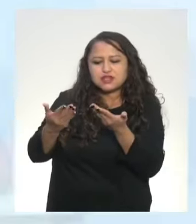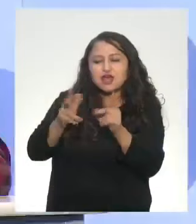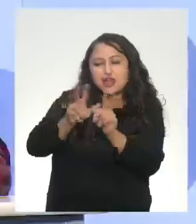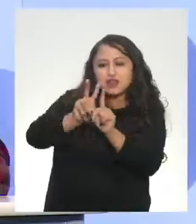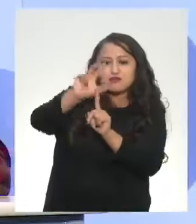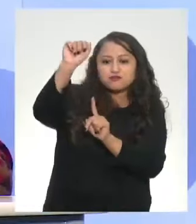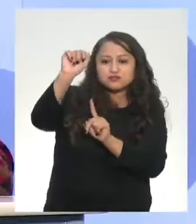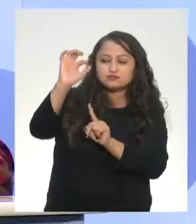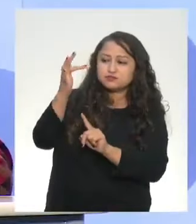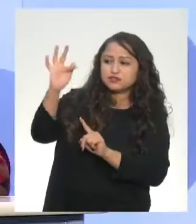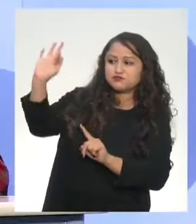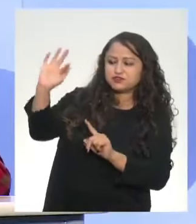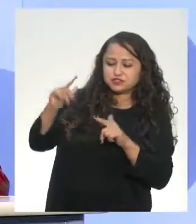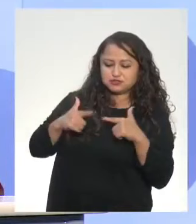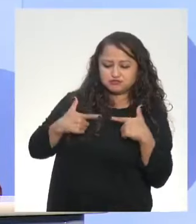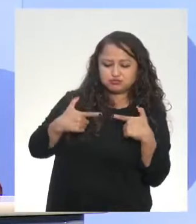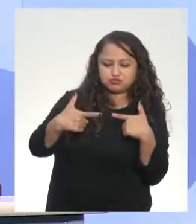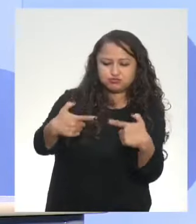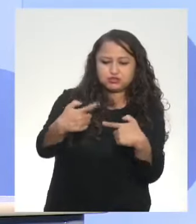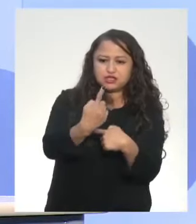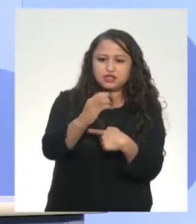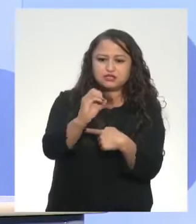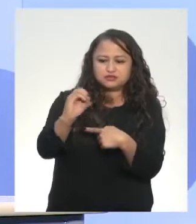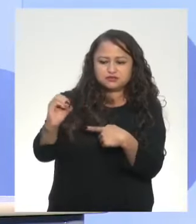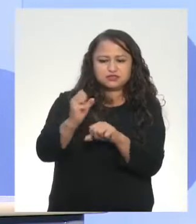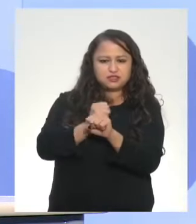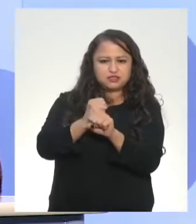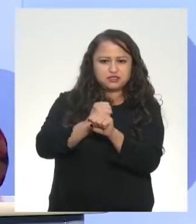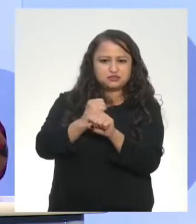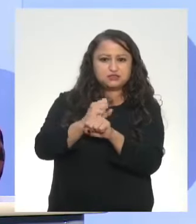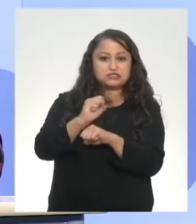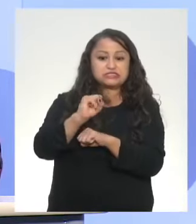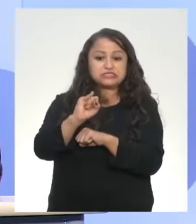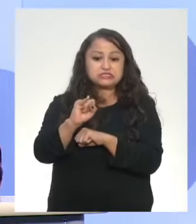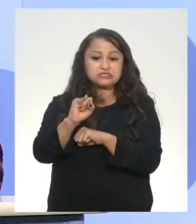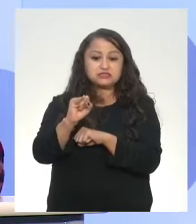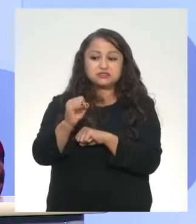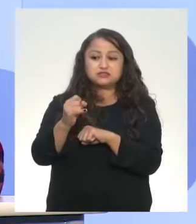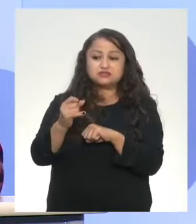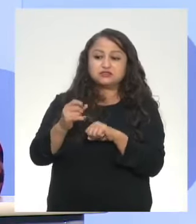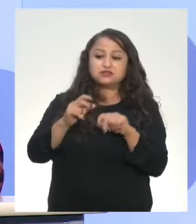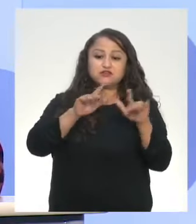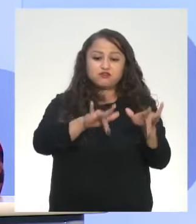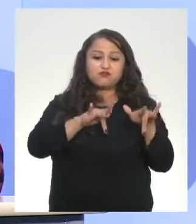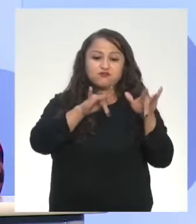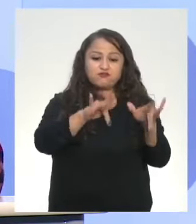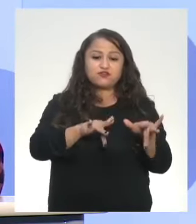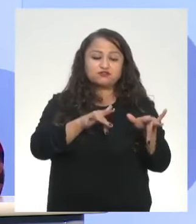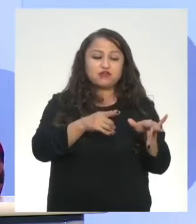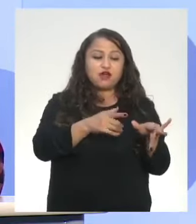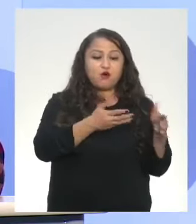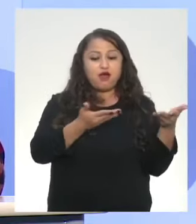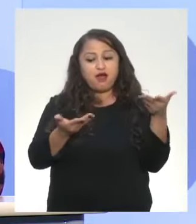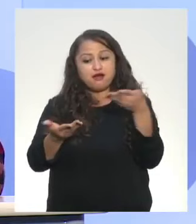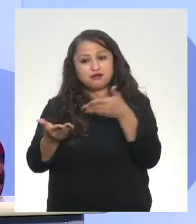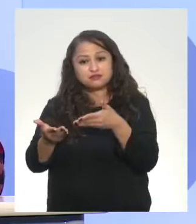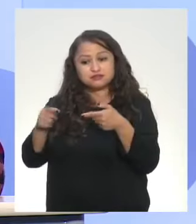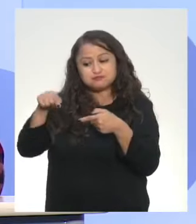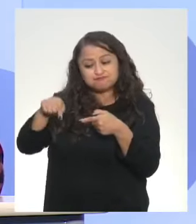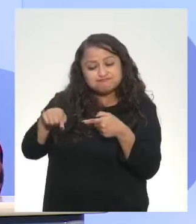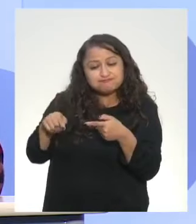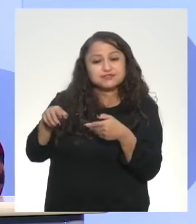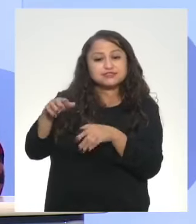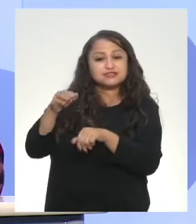Anos, né? Lembrando que se a gente for transportar de um contexto feudal para cá, os senhores feudais, os nobres,